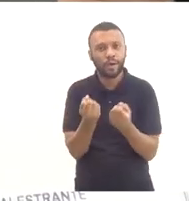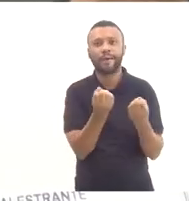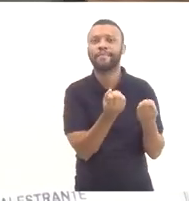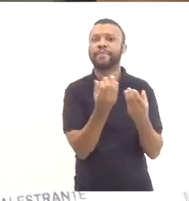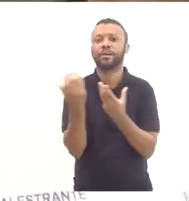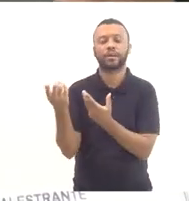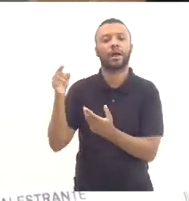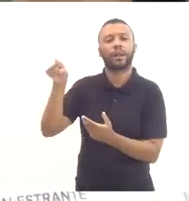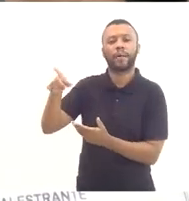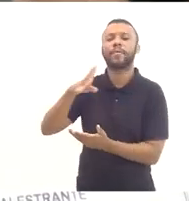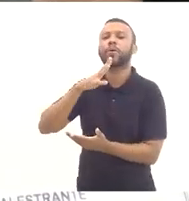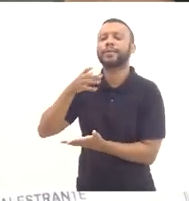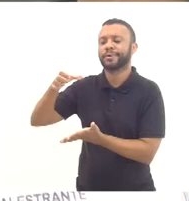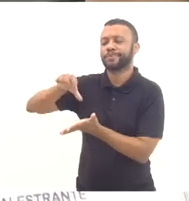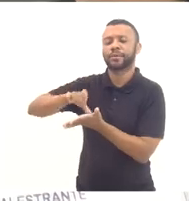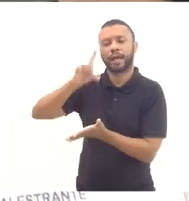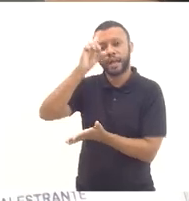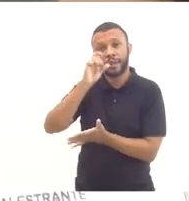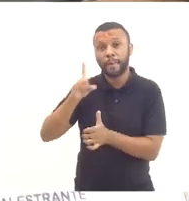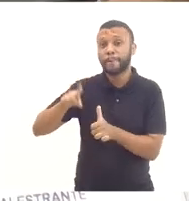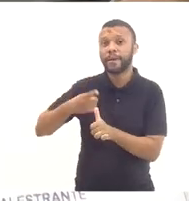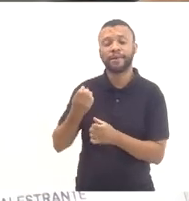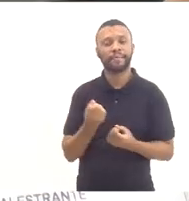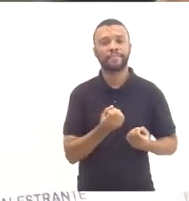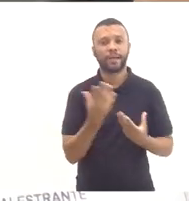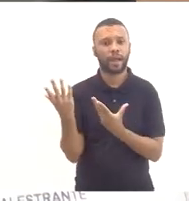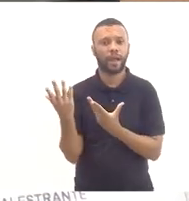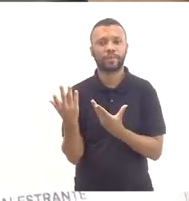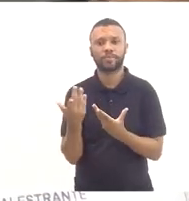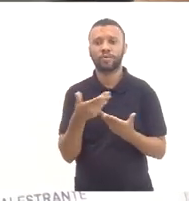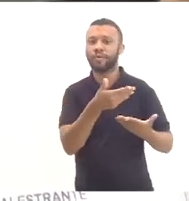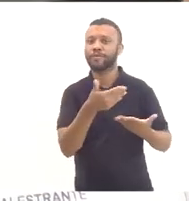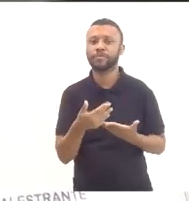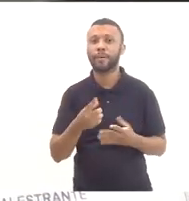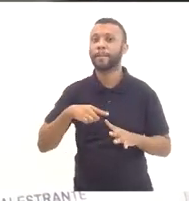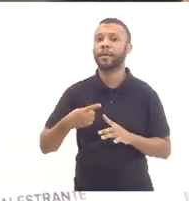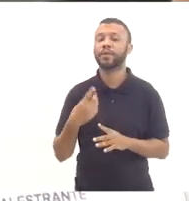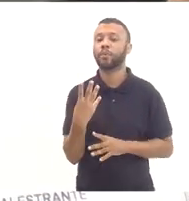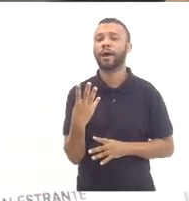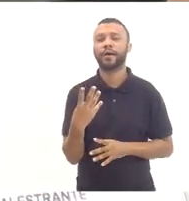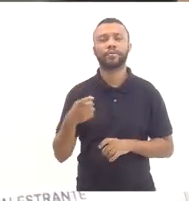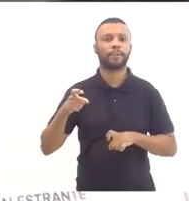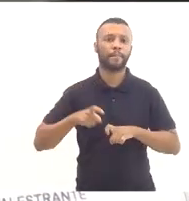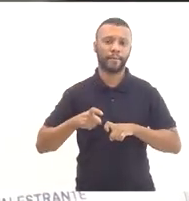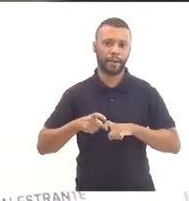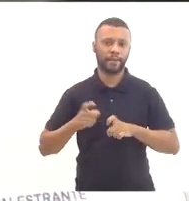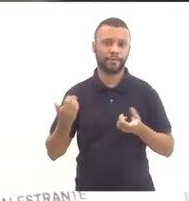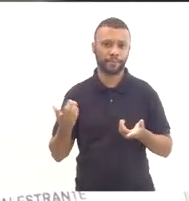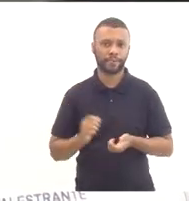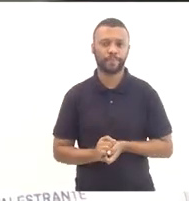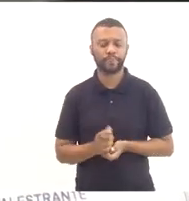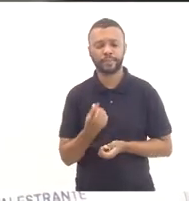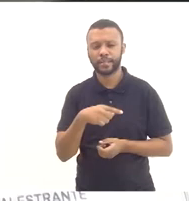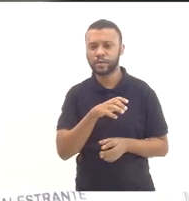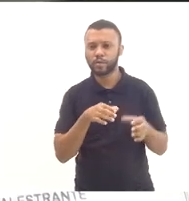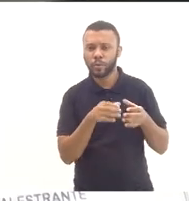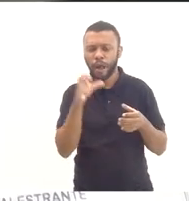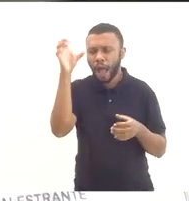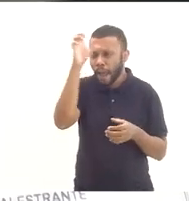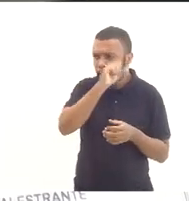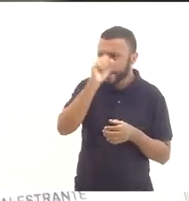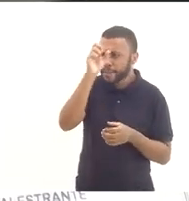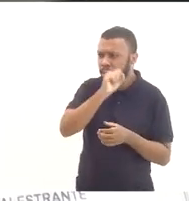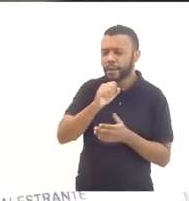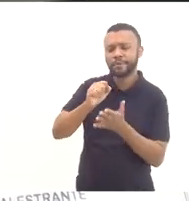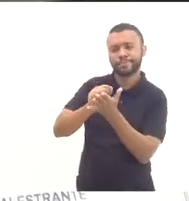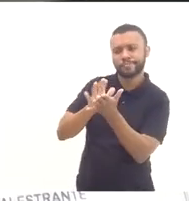viajar para Clínica com a gente na primeira viagem levou com ela mais quatro médicas e essas médicas aprenderam sobre